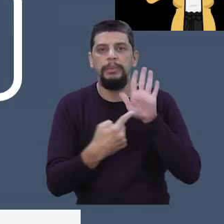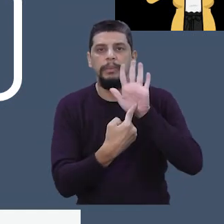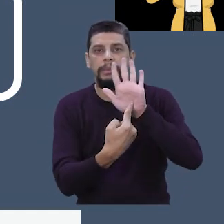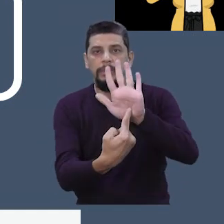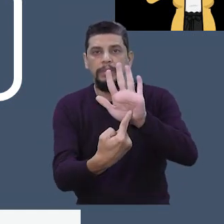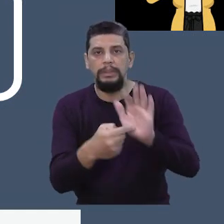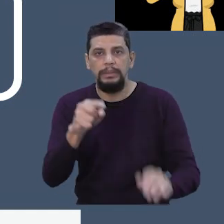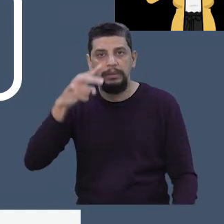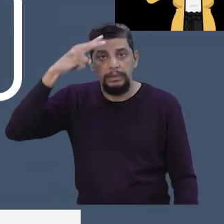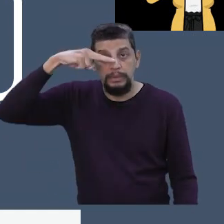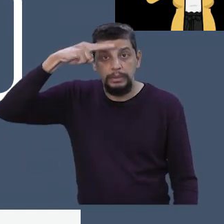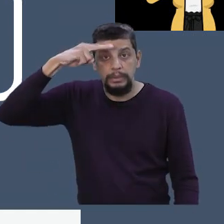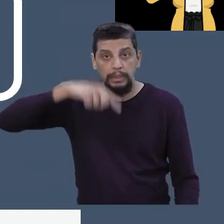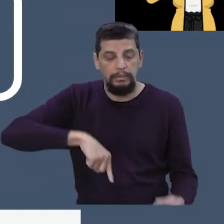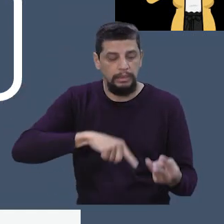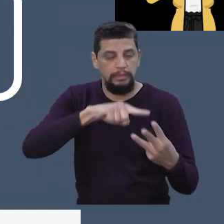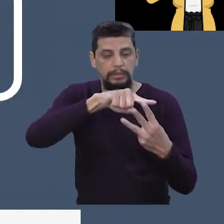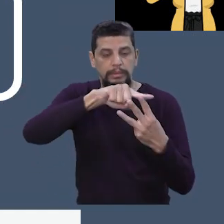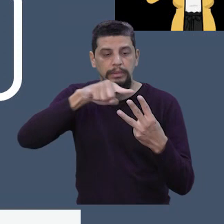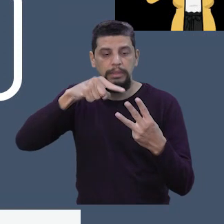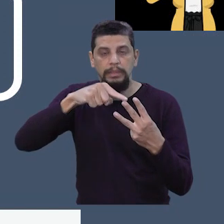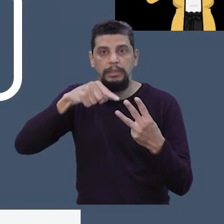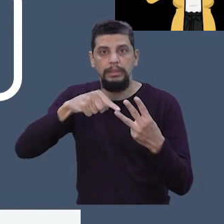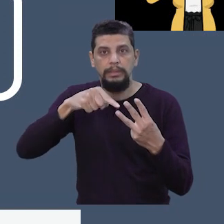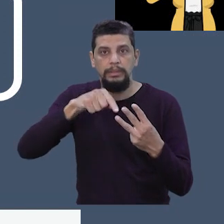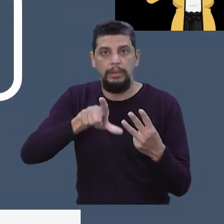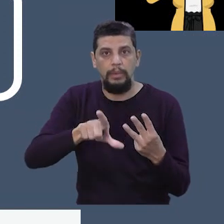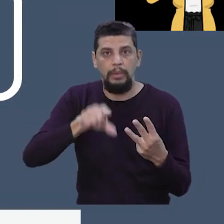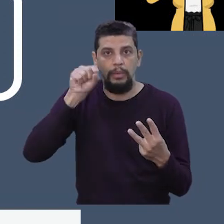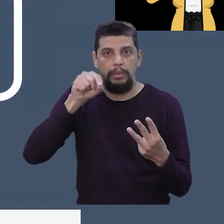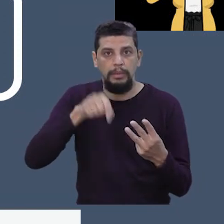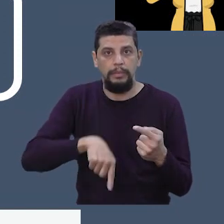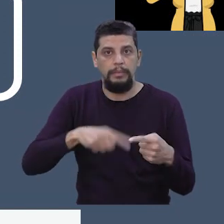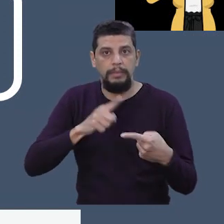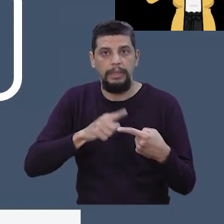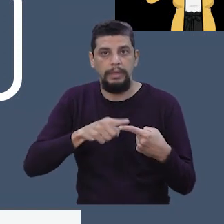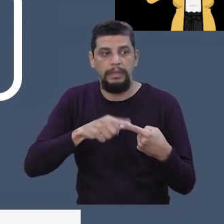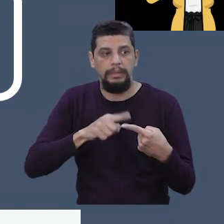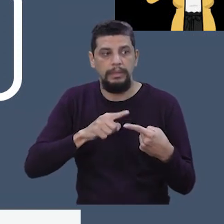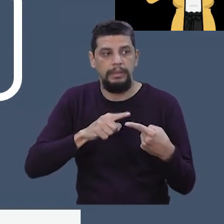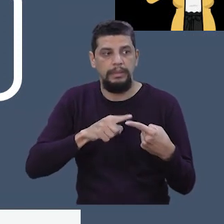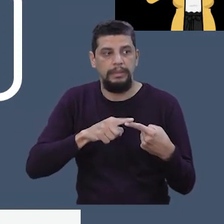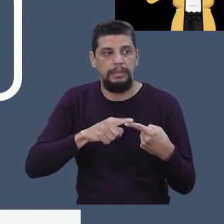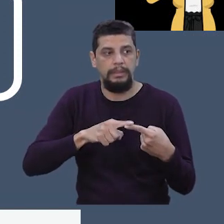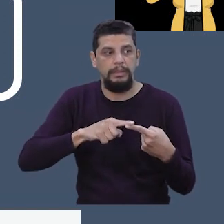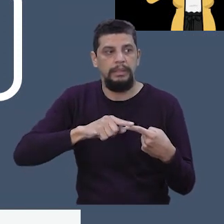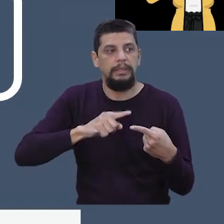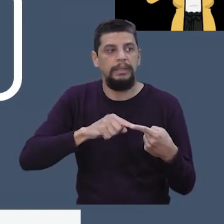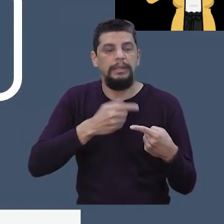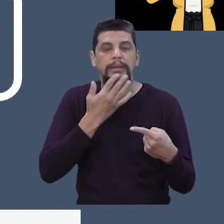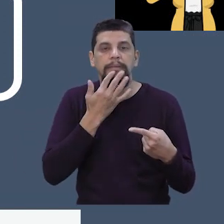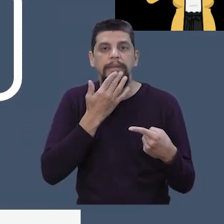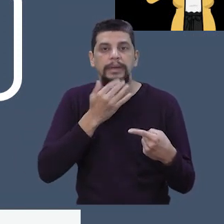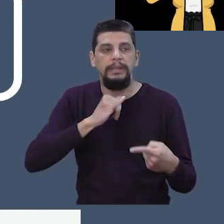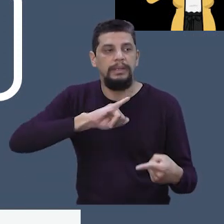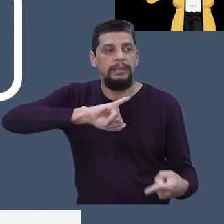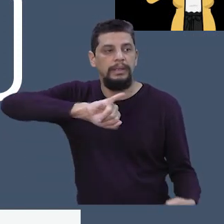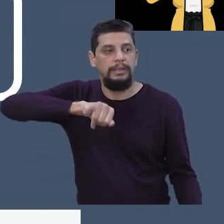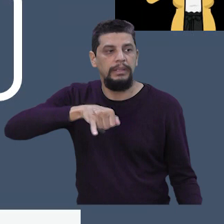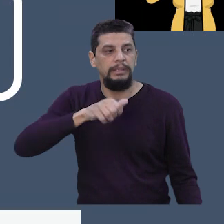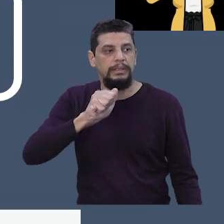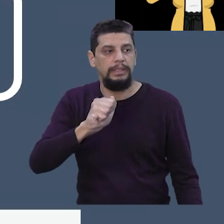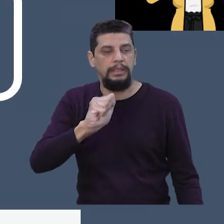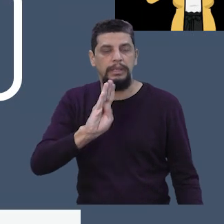história? Vou te dar três opções para a gente lembrar. Primeira, é essa que está aqui em laranjado. Aqui